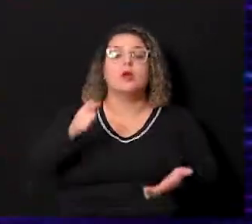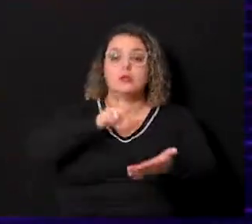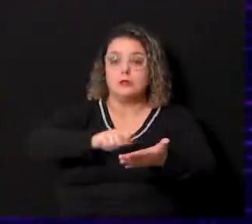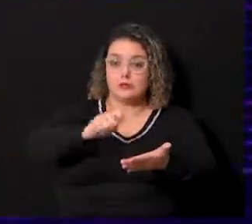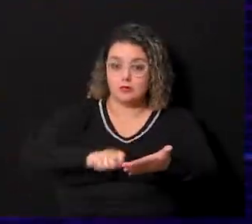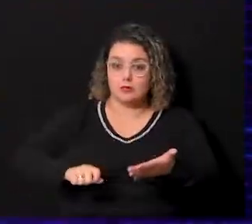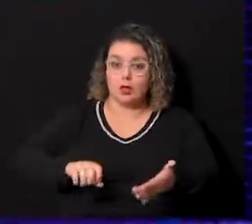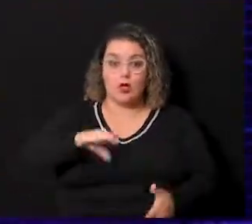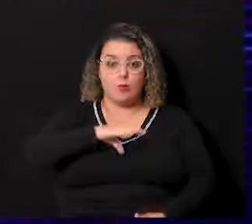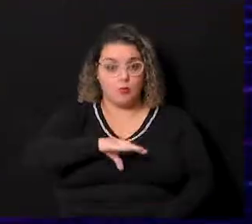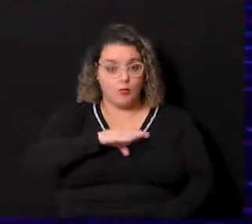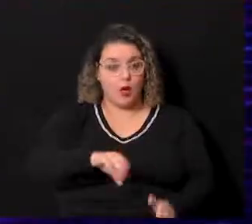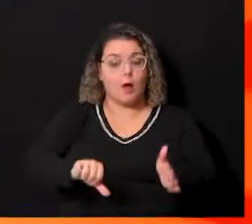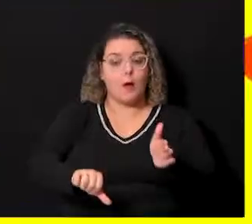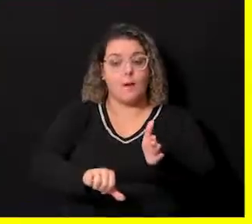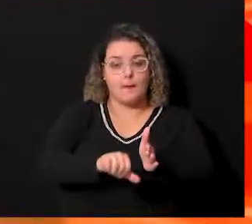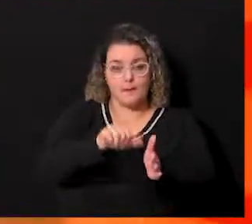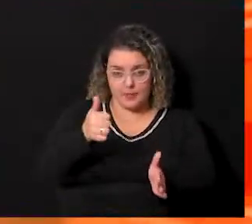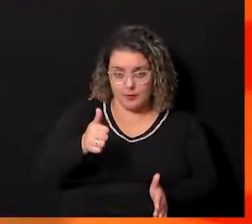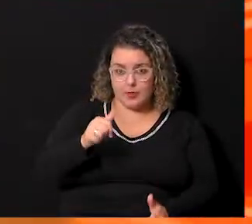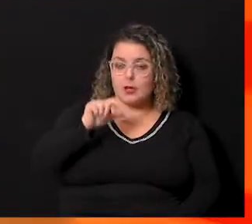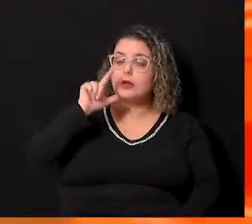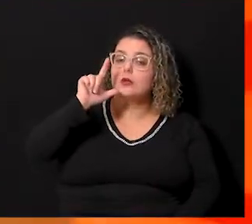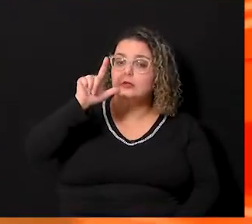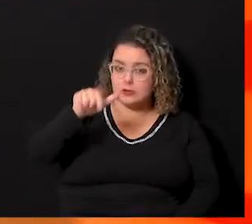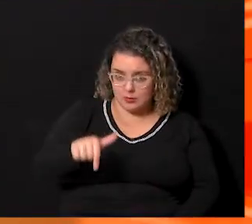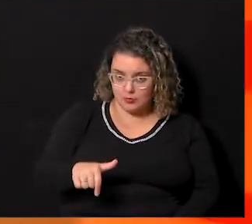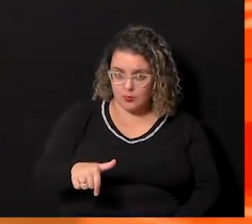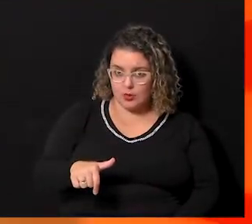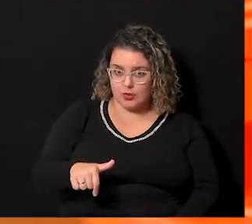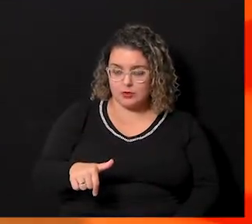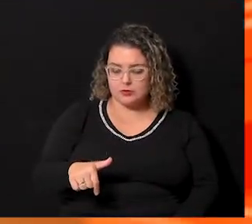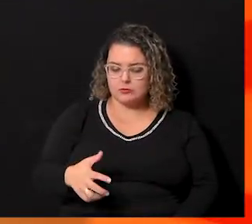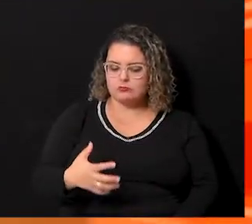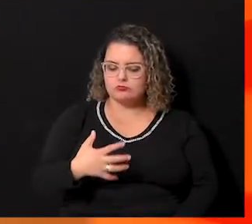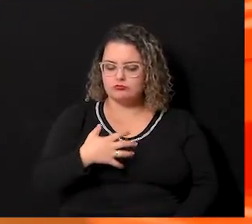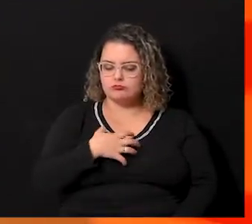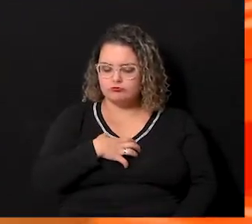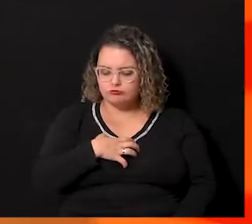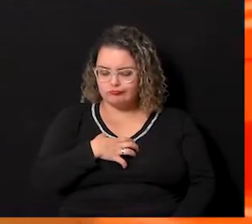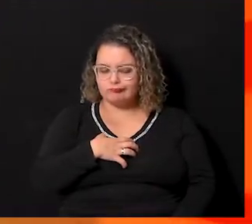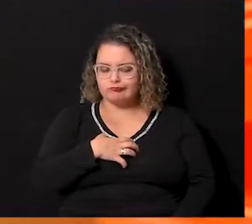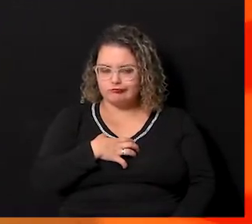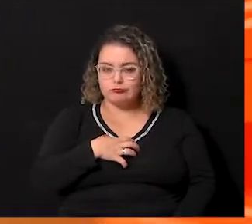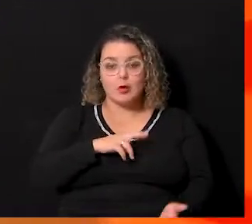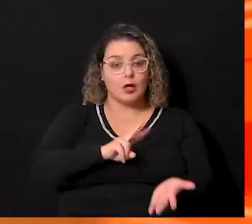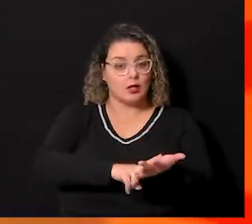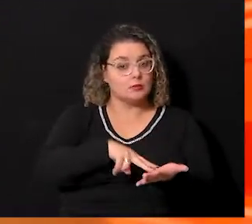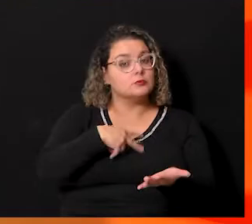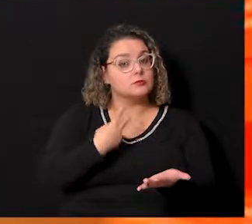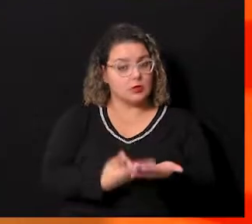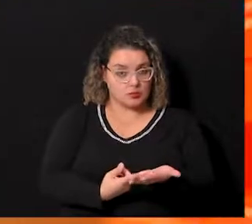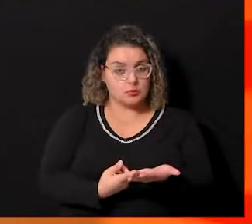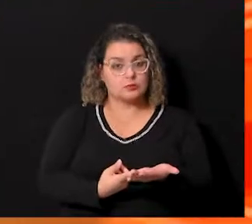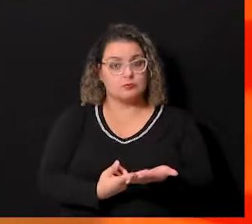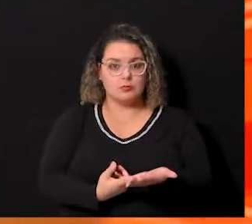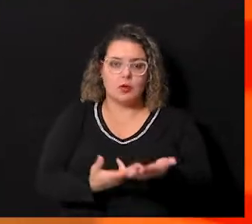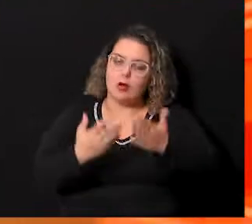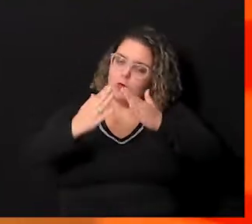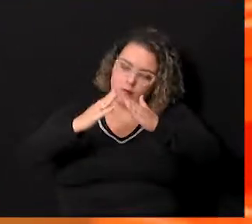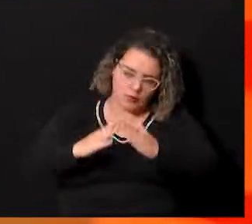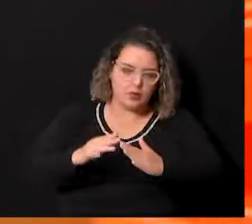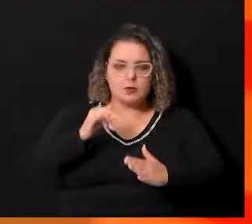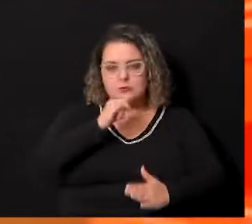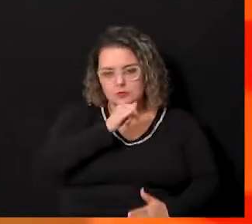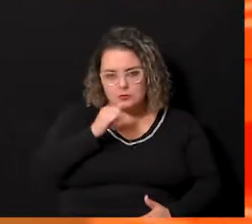em português, primeiramente, tá? Depois, eu senti a necessidade de traduzi-lo, porque, lógico,